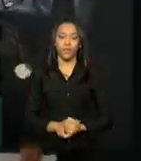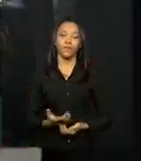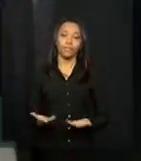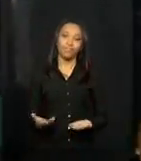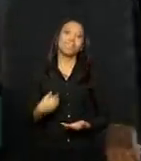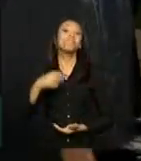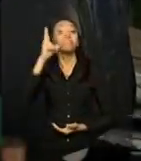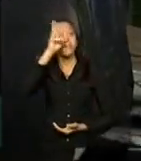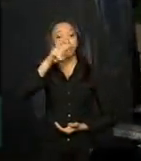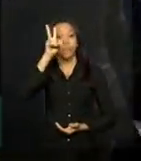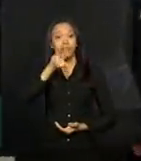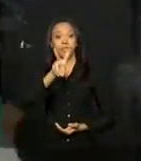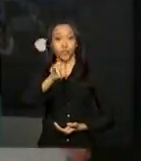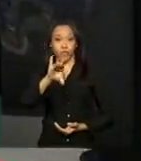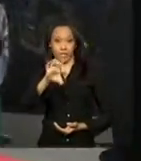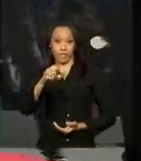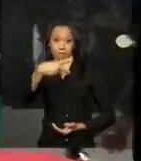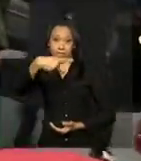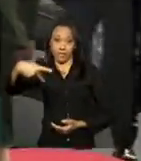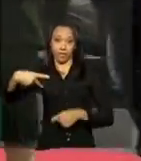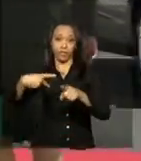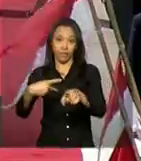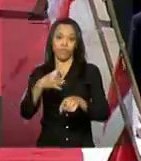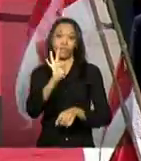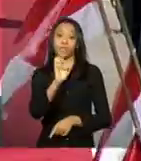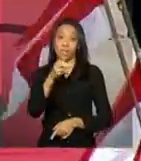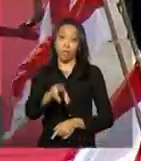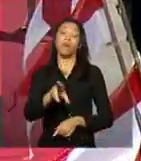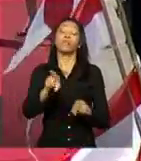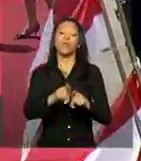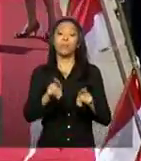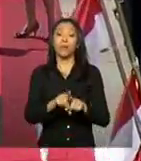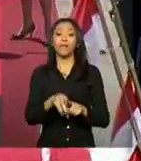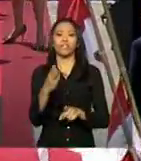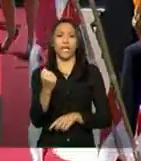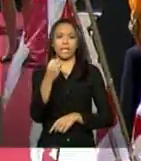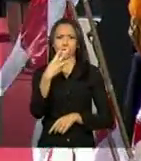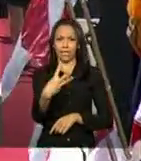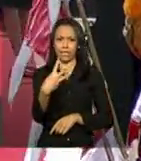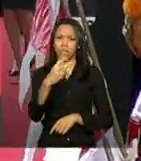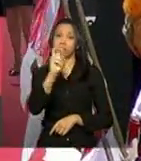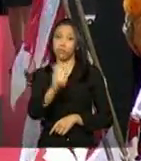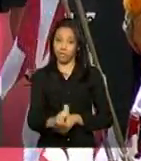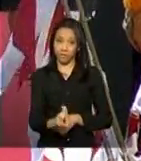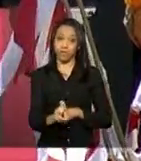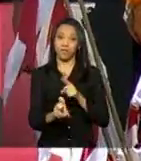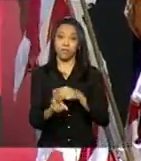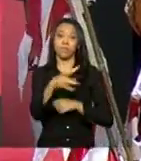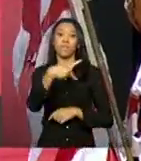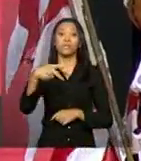Lembrando que o vice-presidente Michel Temer foi presidente da Câmara em 3 ocasiões.